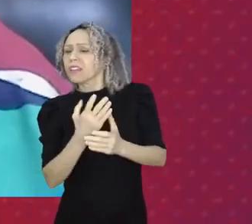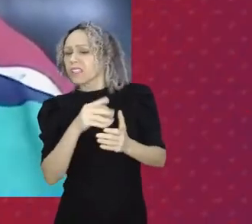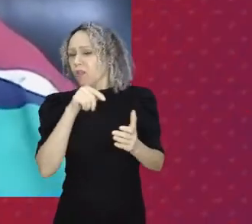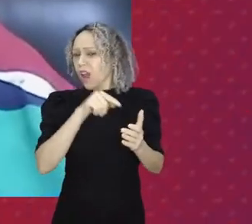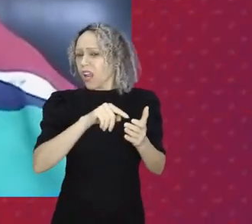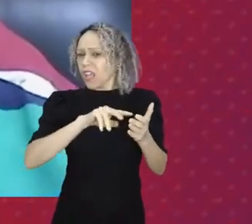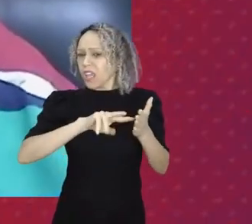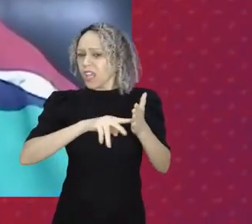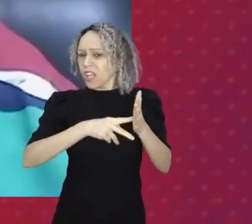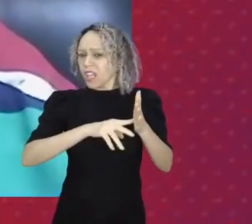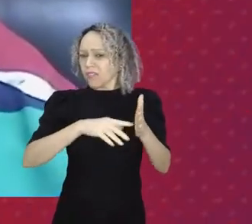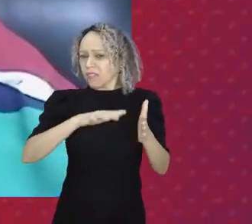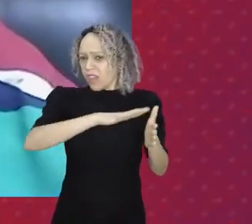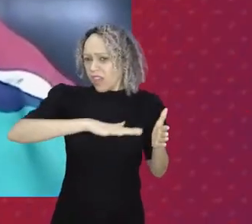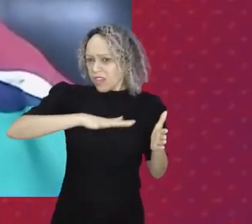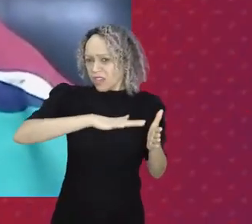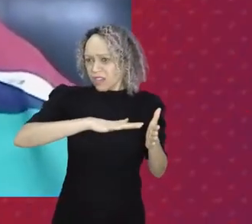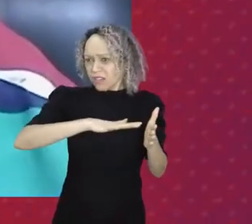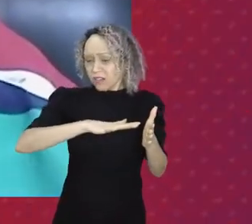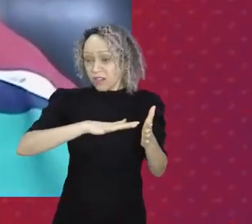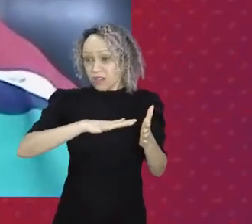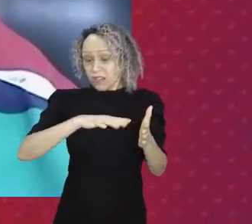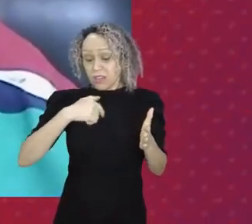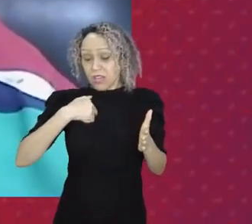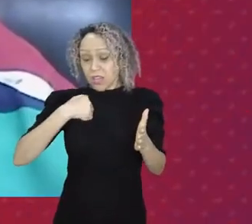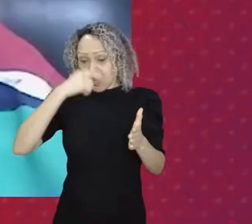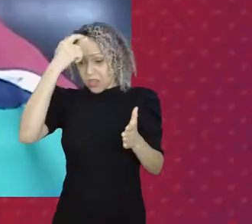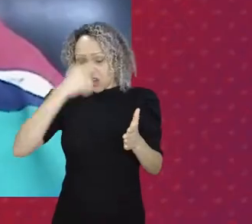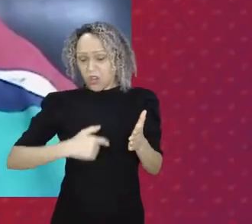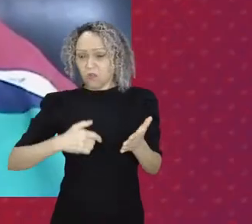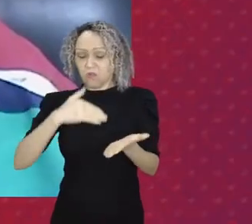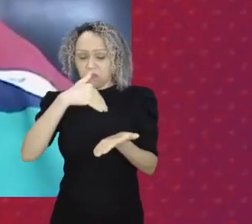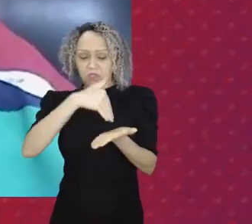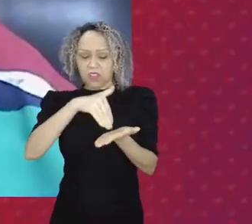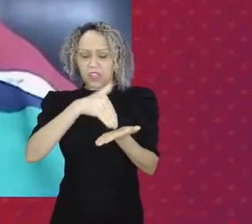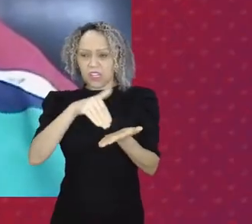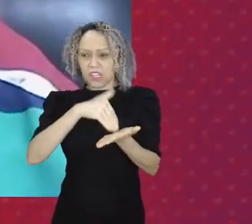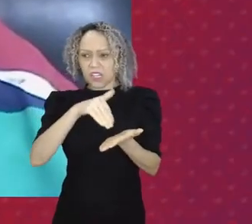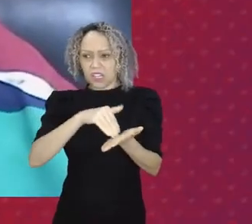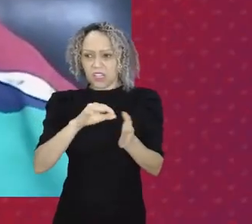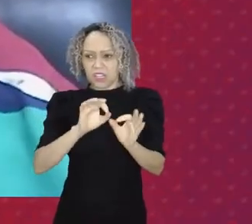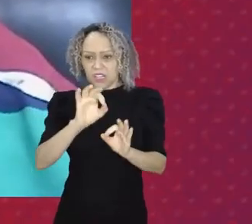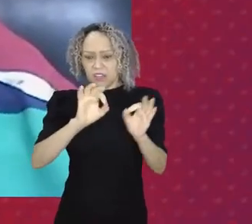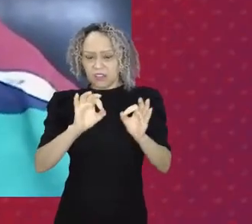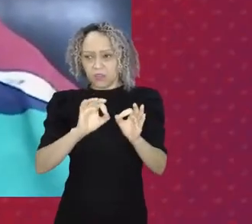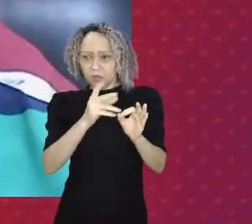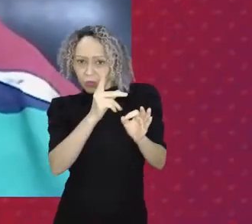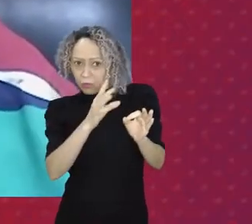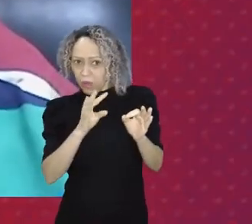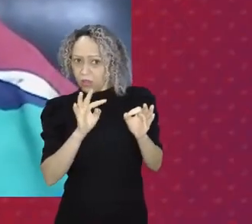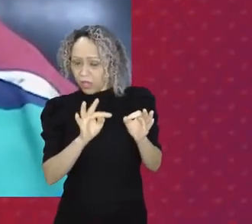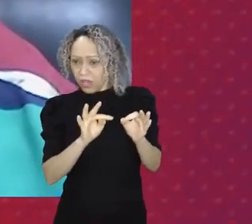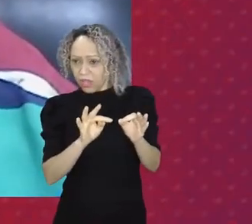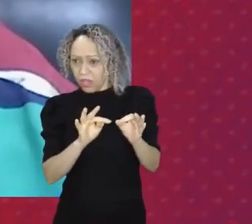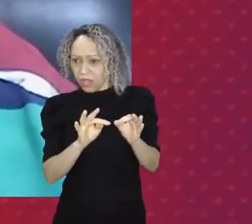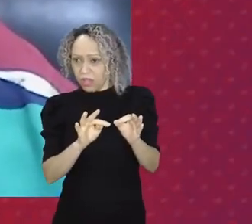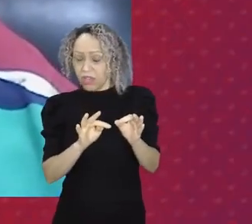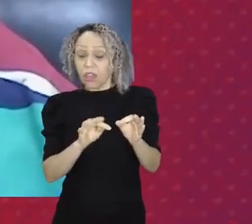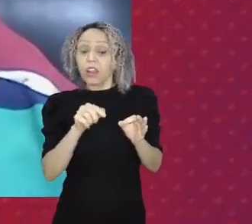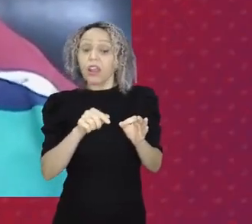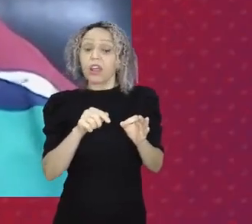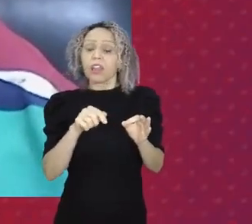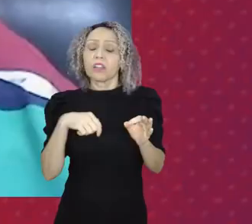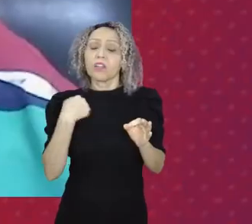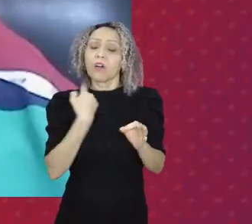incluiu desde o primeiro momento. Eu fui secretária de organização do Partido dos Trabalhadores, aonde